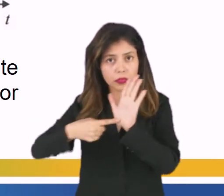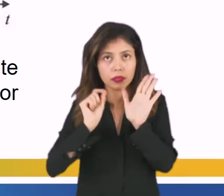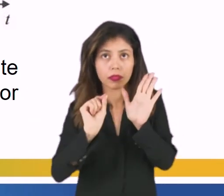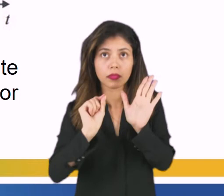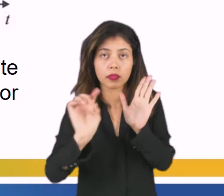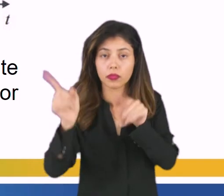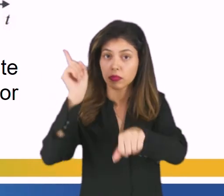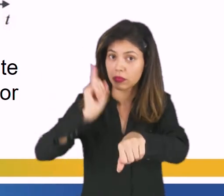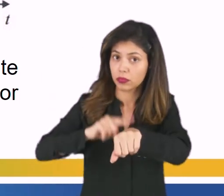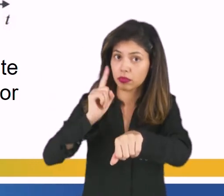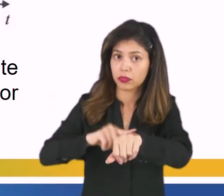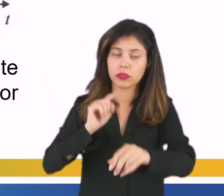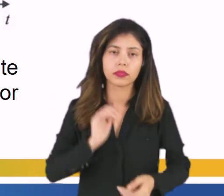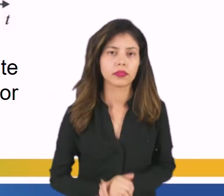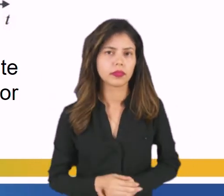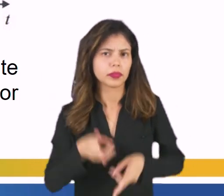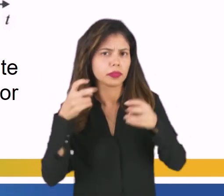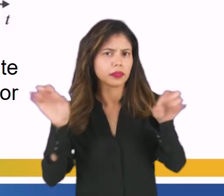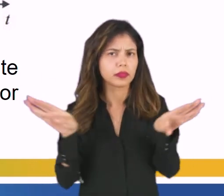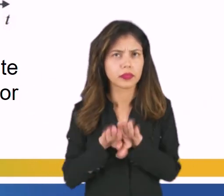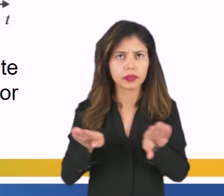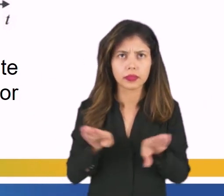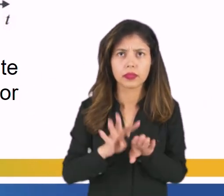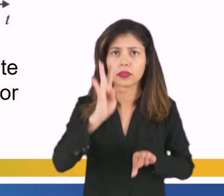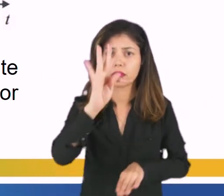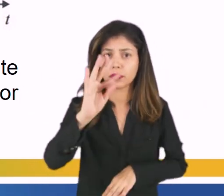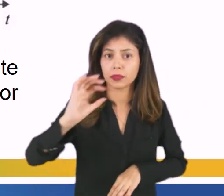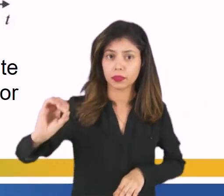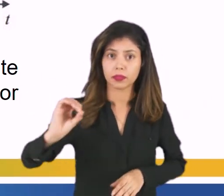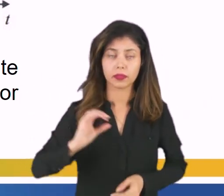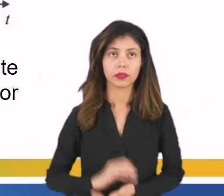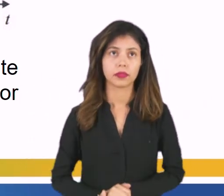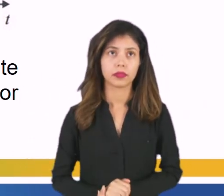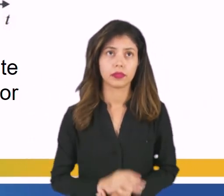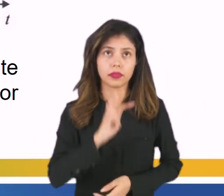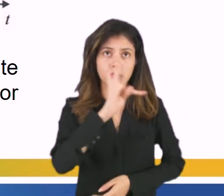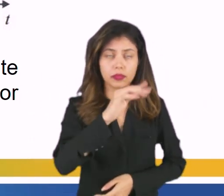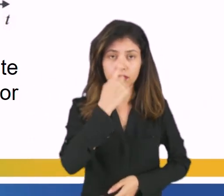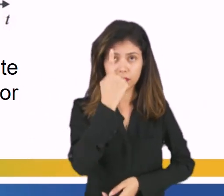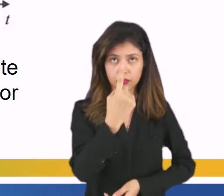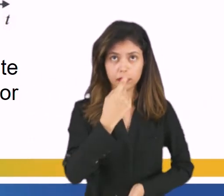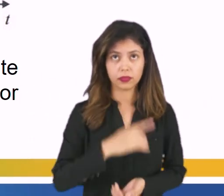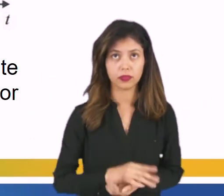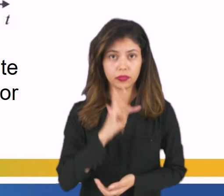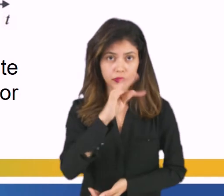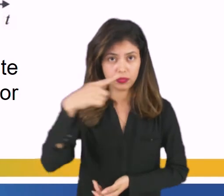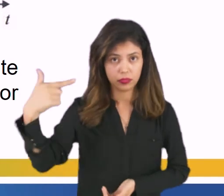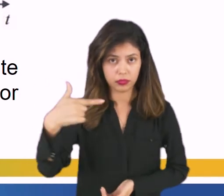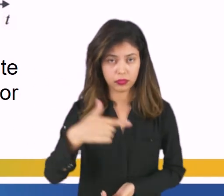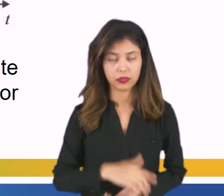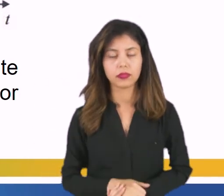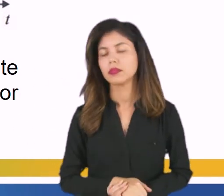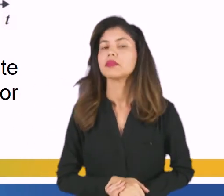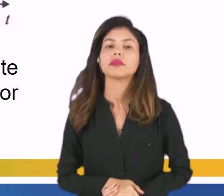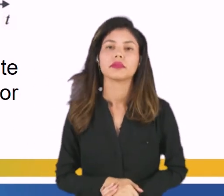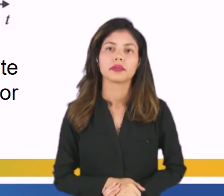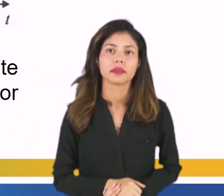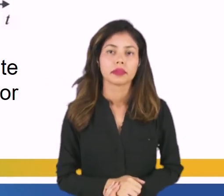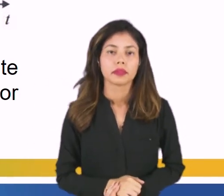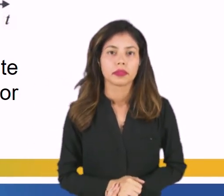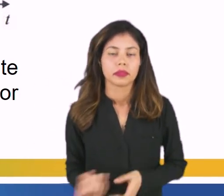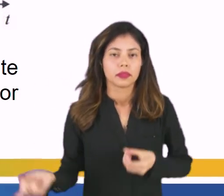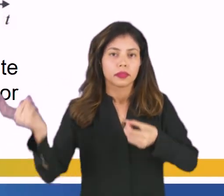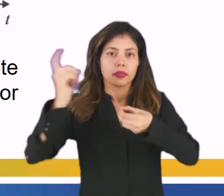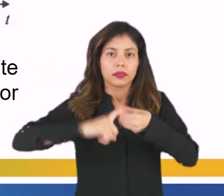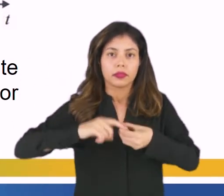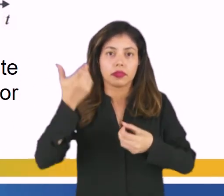representado pelo tempo. E aí percebam que nós temos o tempo 0, o tempo 1 e o tempo 2. E